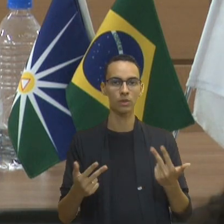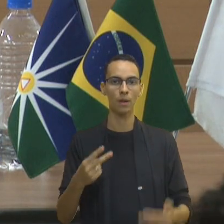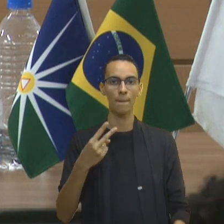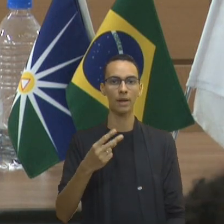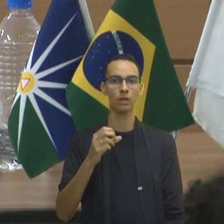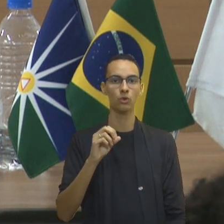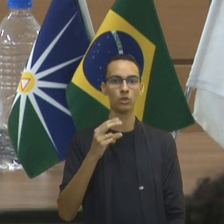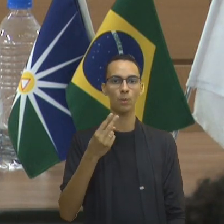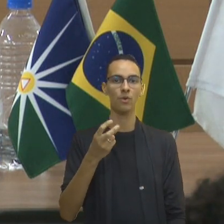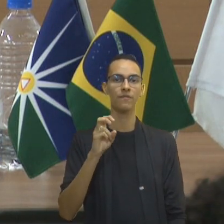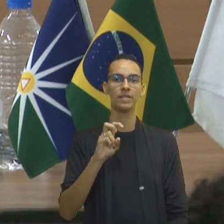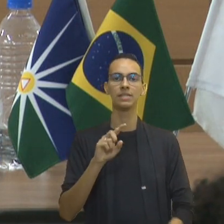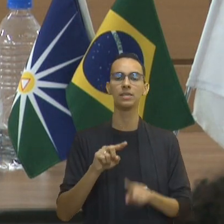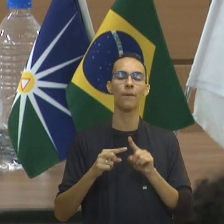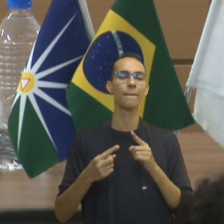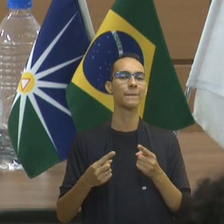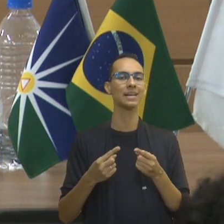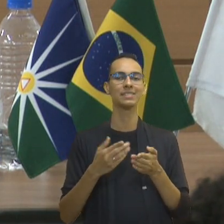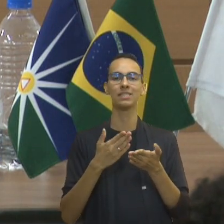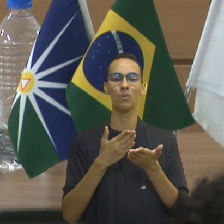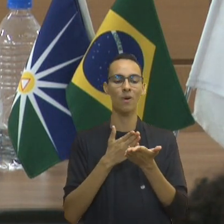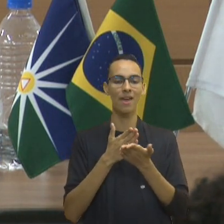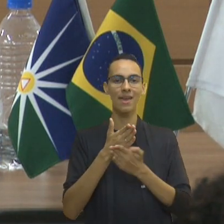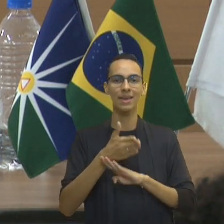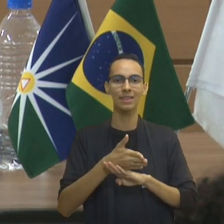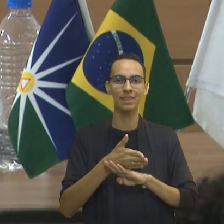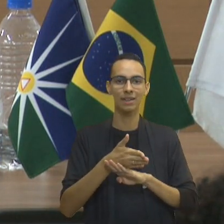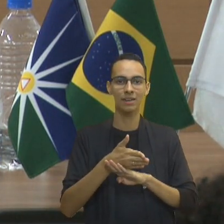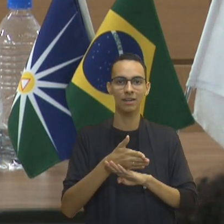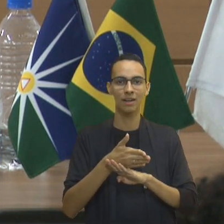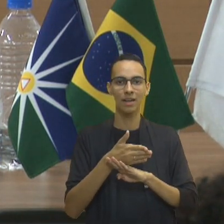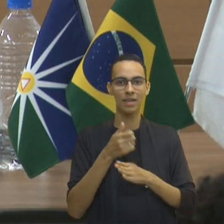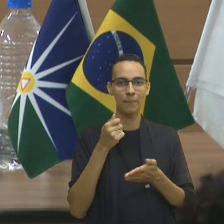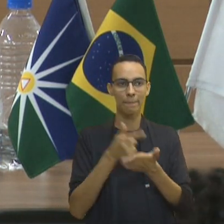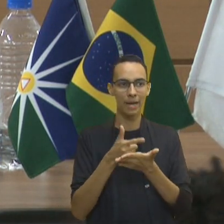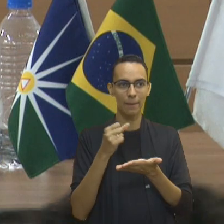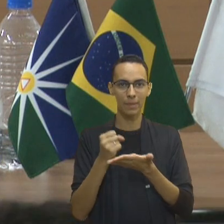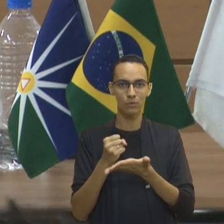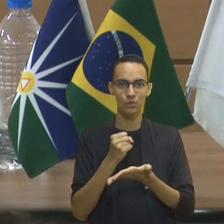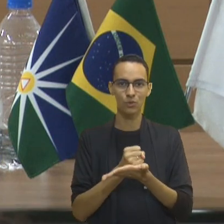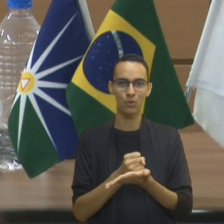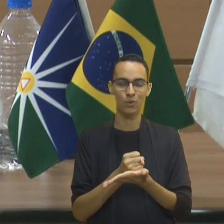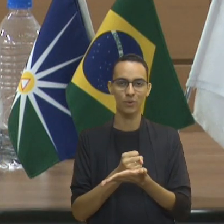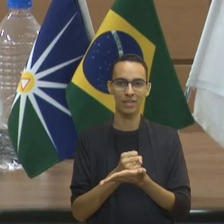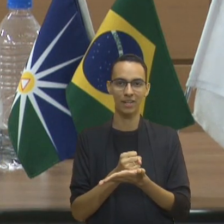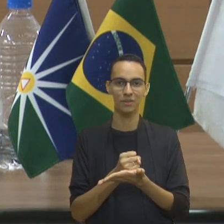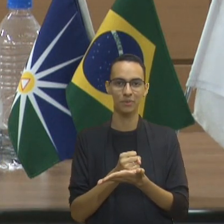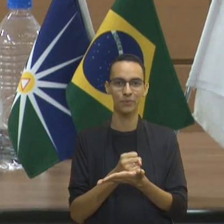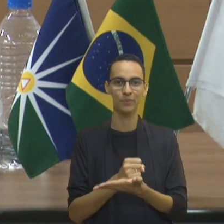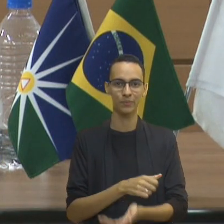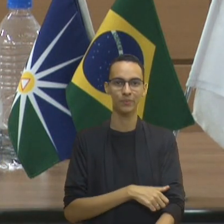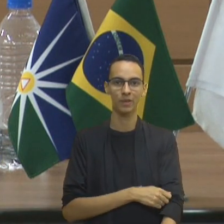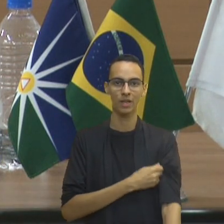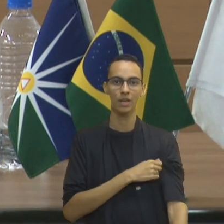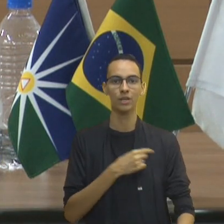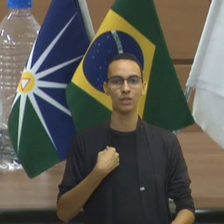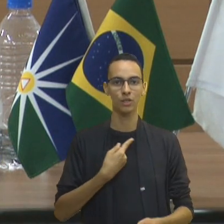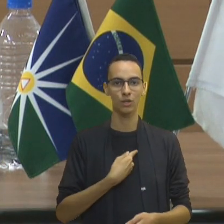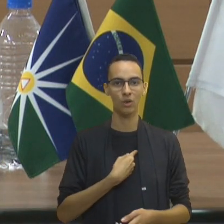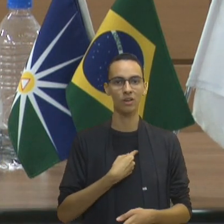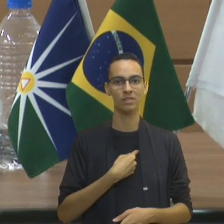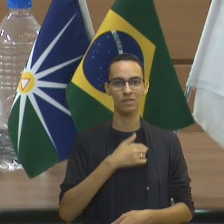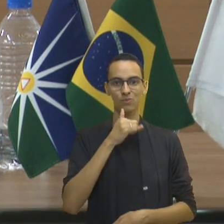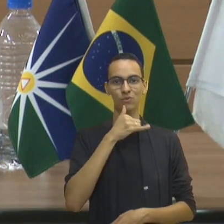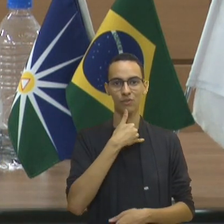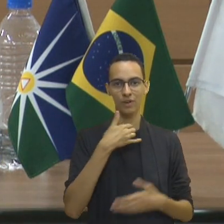não entram nessa estrutura de financiamento, né, que é um subfinanciamento que nós estamos sofrendo. Então,